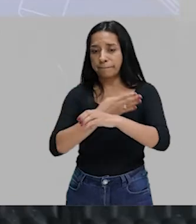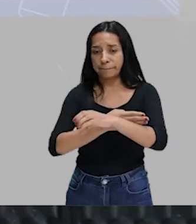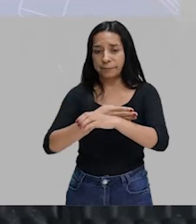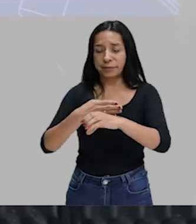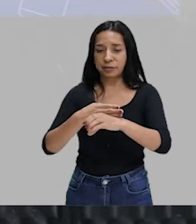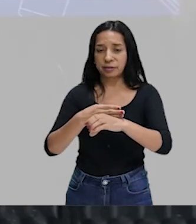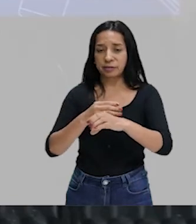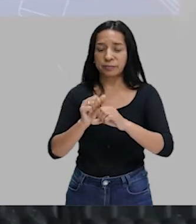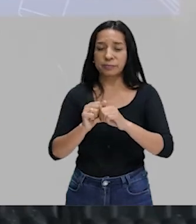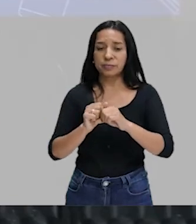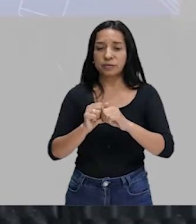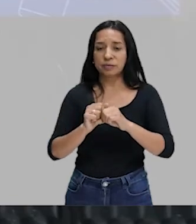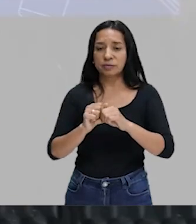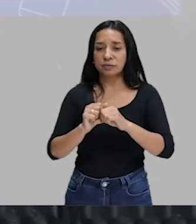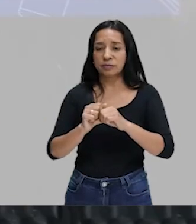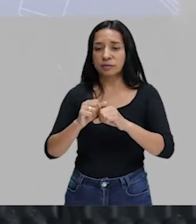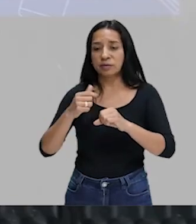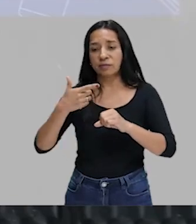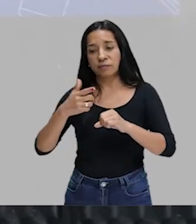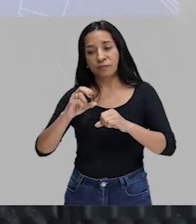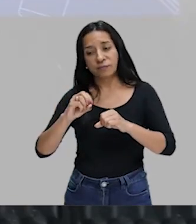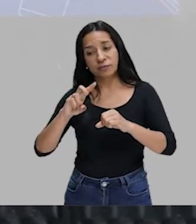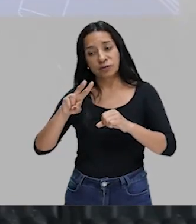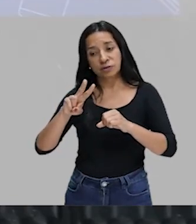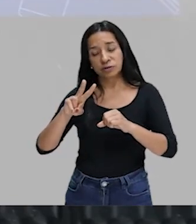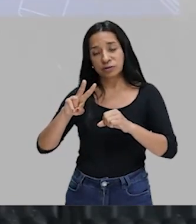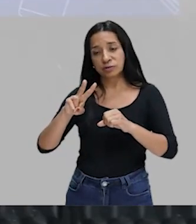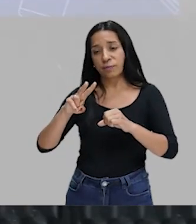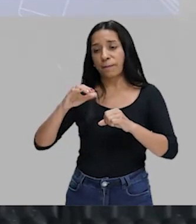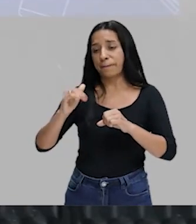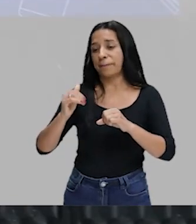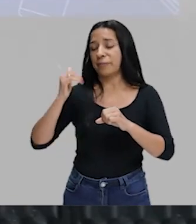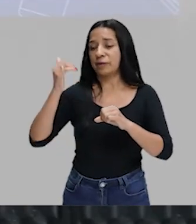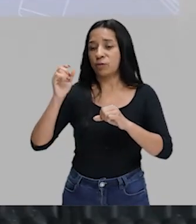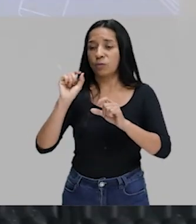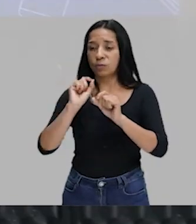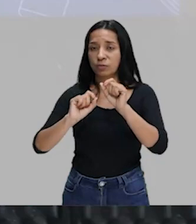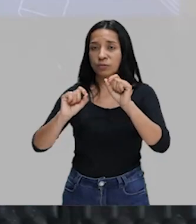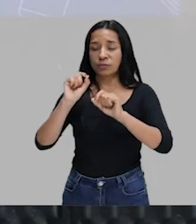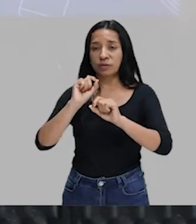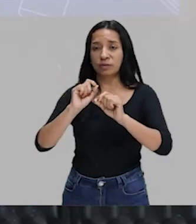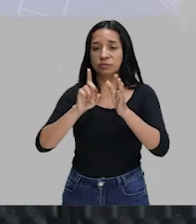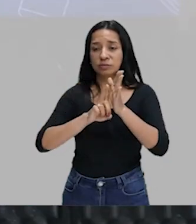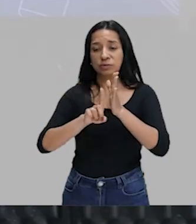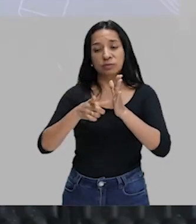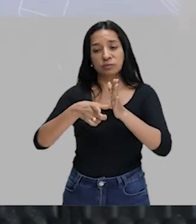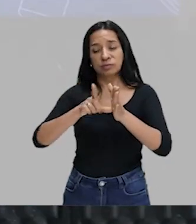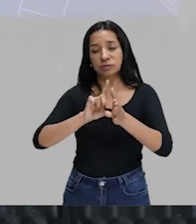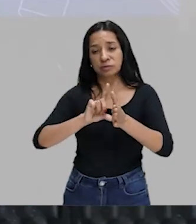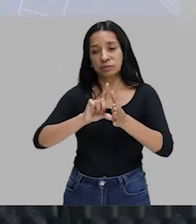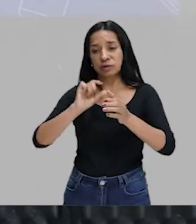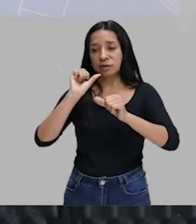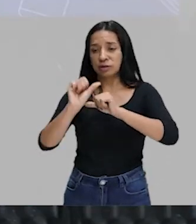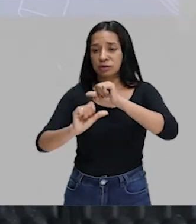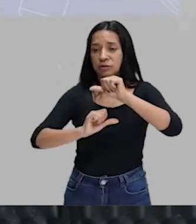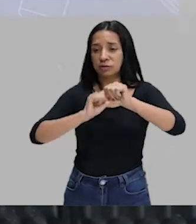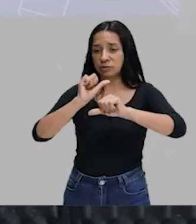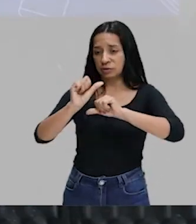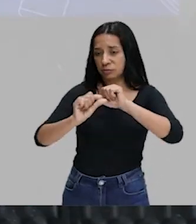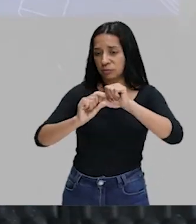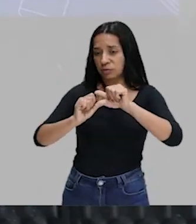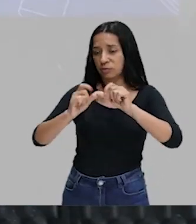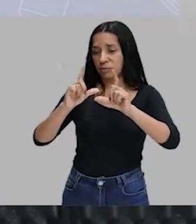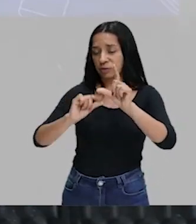ok? Quando é 20 vezes maior, que é o caso da questão anterior, ele vai se tornar uma estrela de